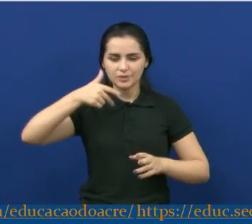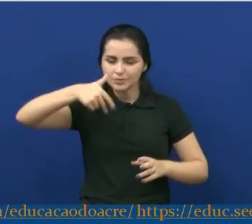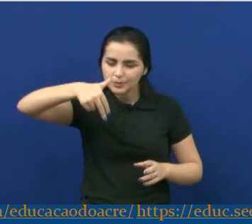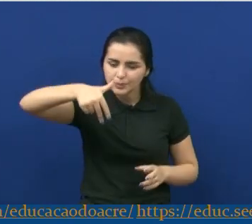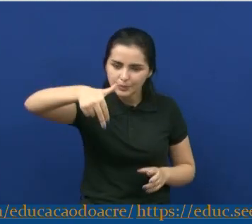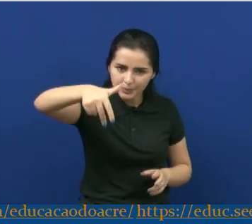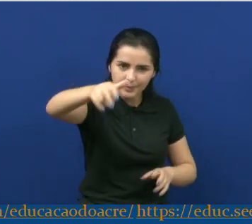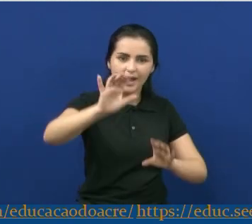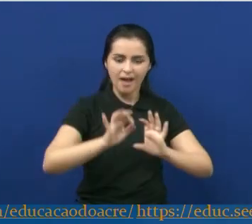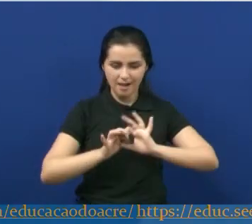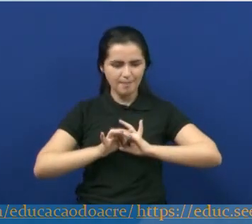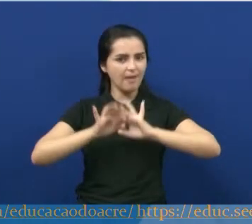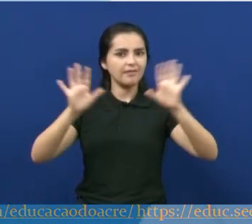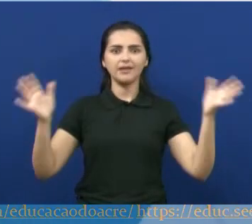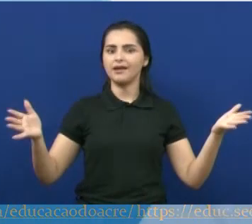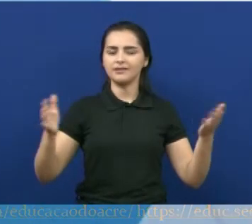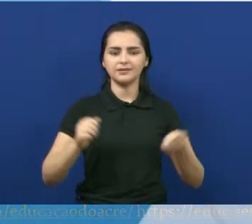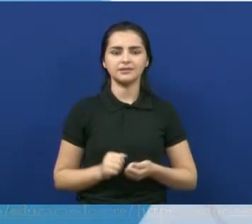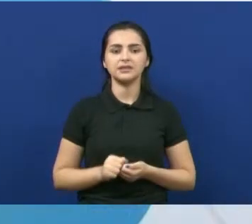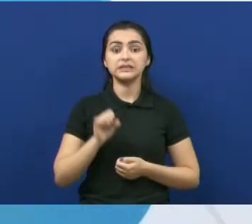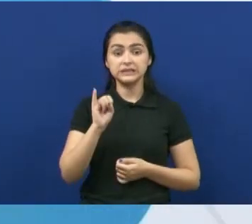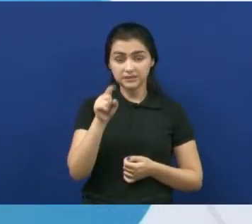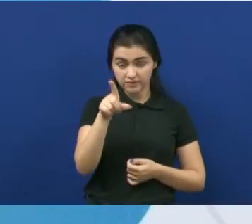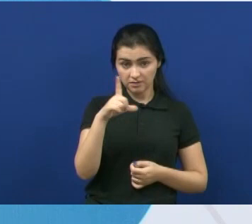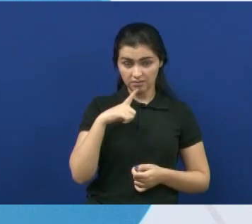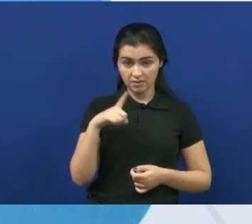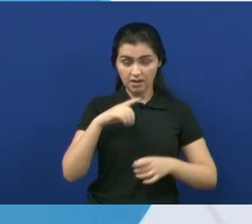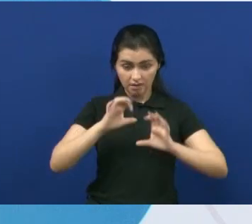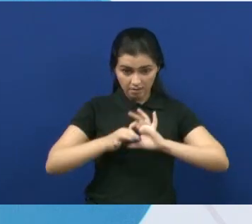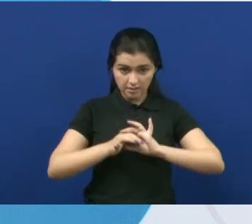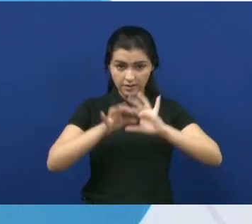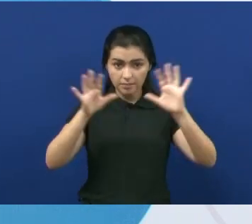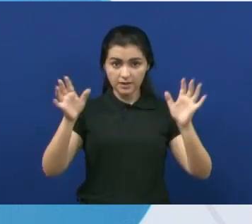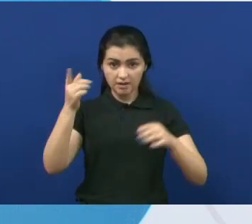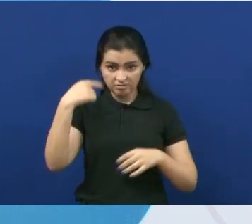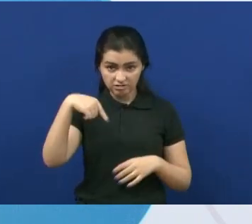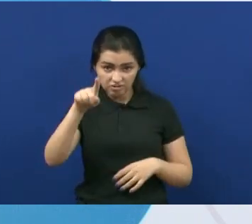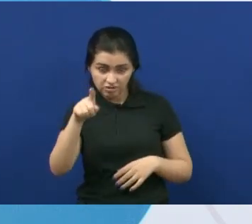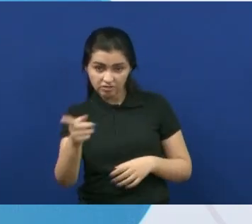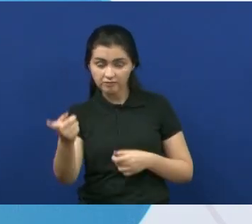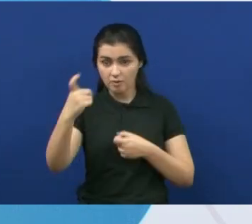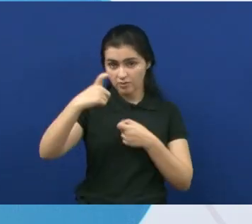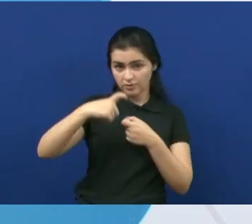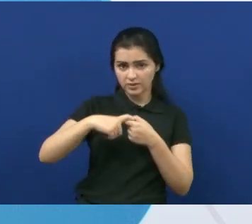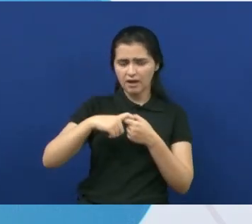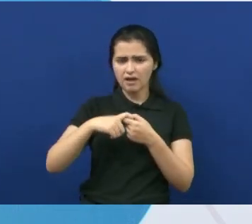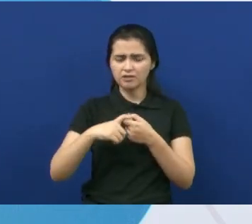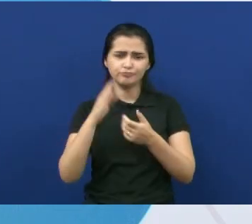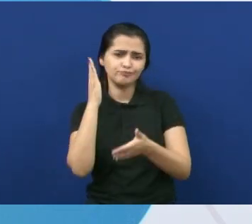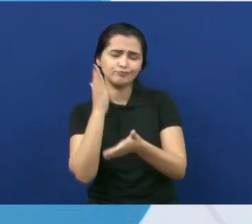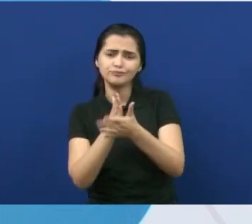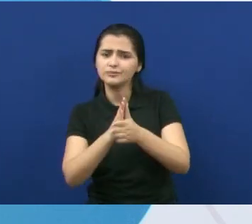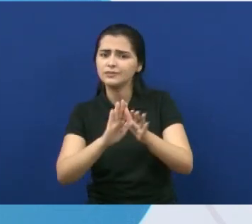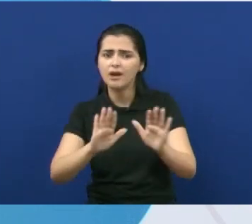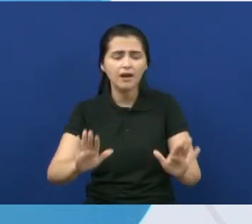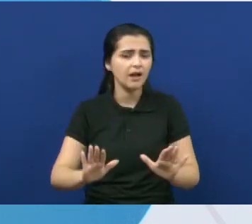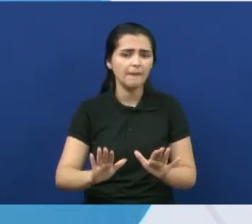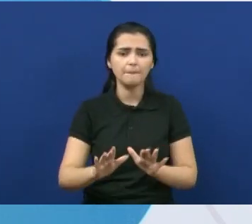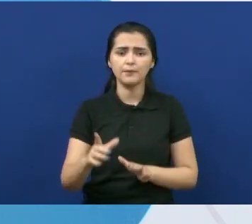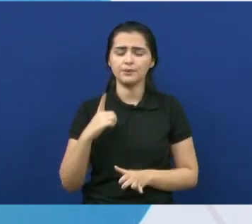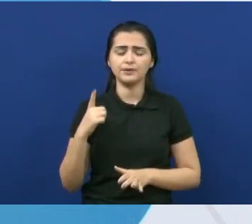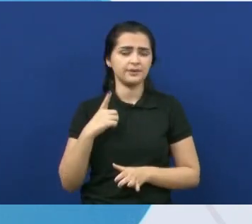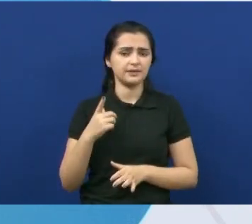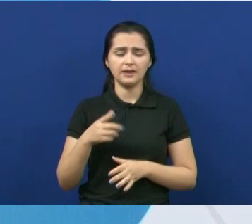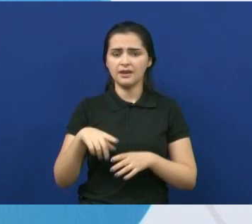a sua liberdade de ir e vir. Então, se você tem a sua liberdade de ir e vir atacada, se você, de certa forma, tem